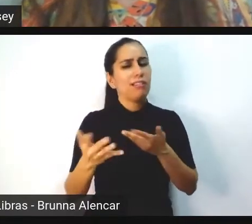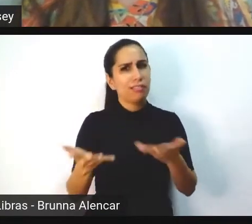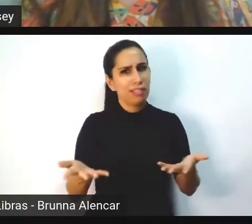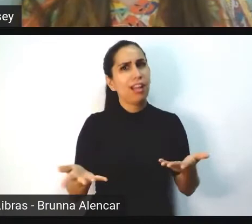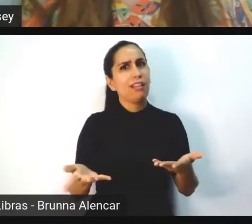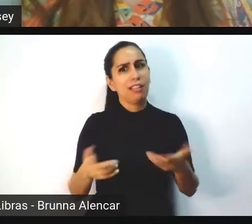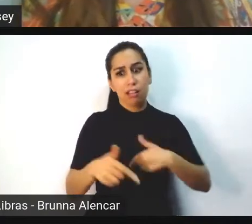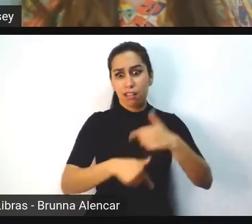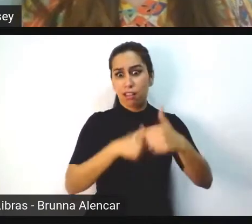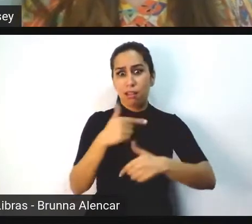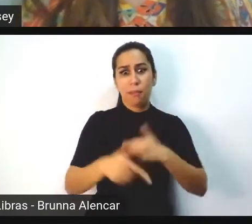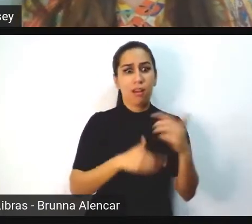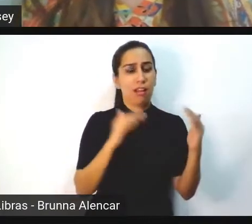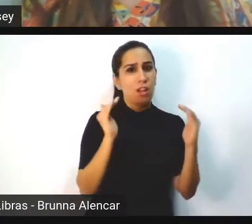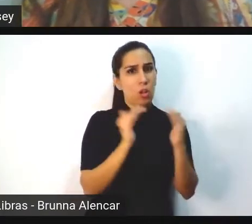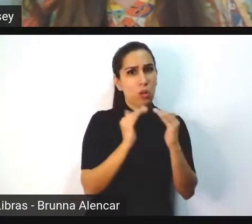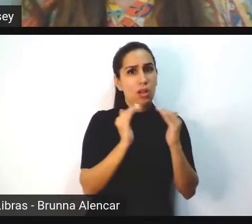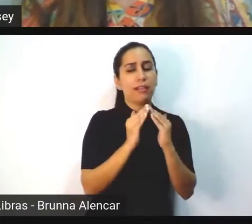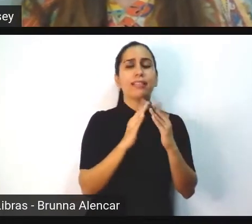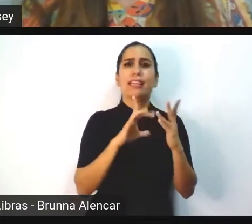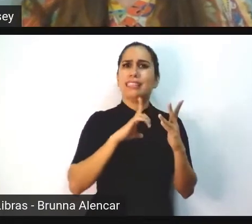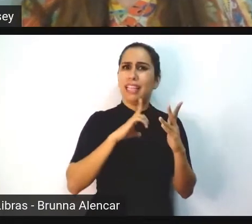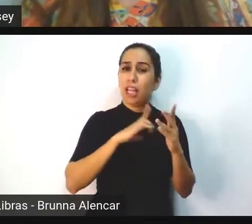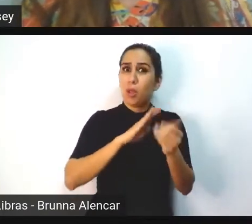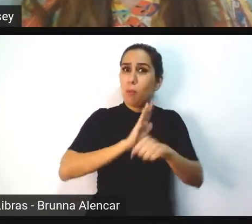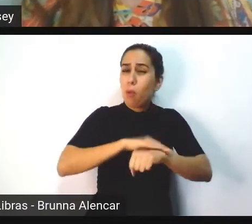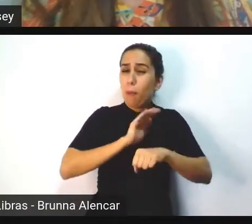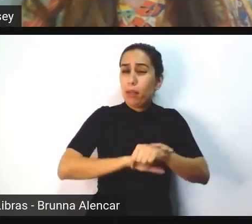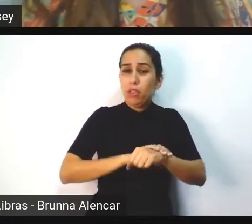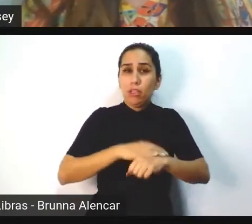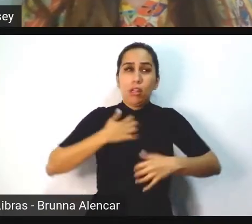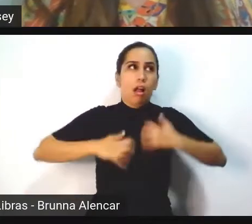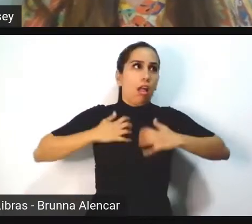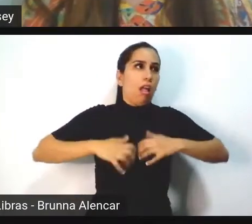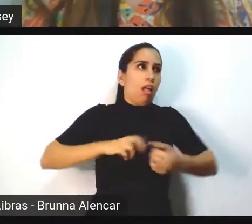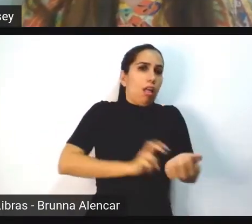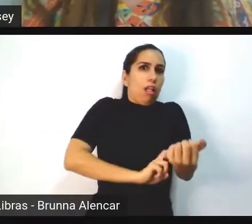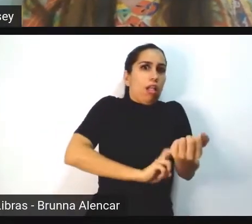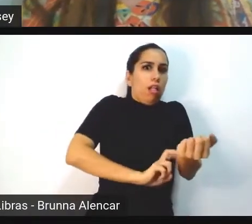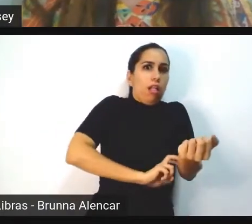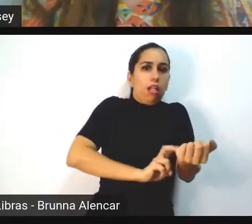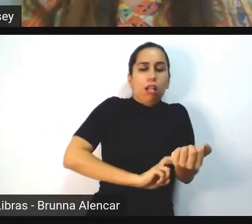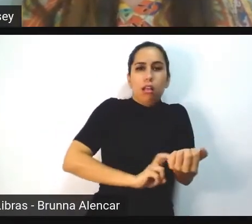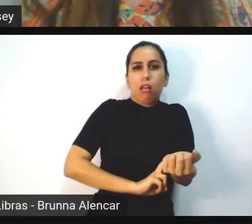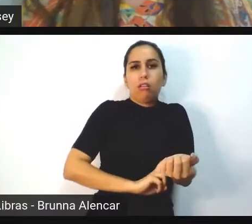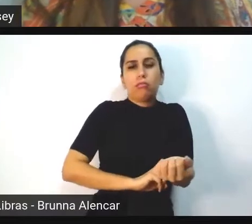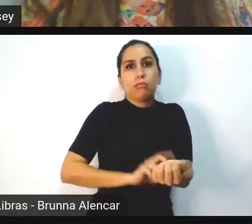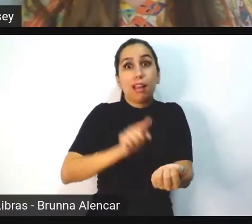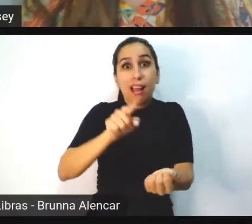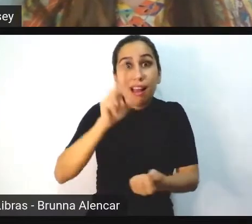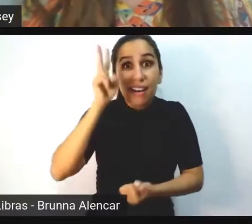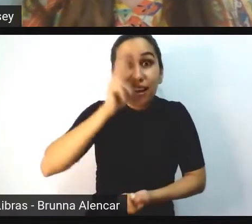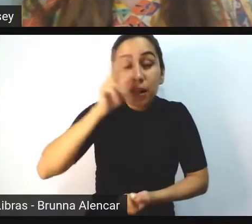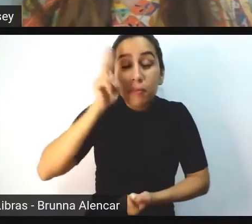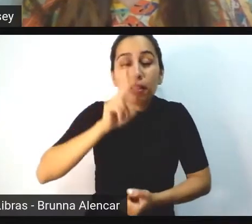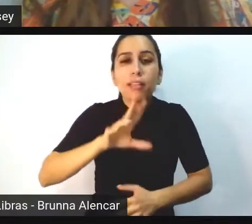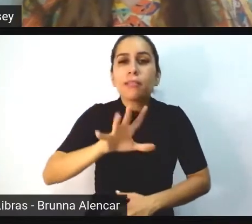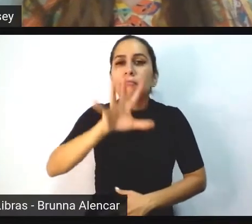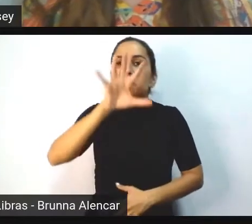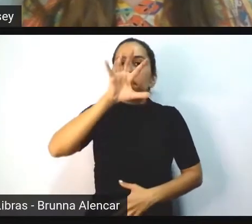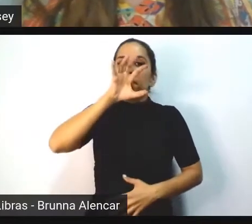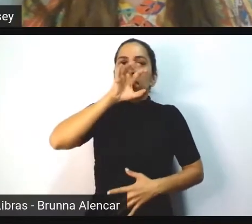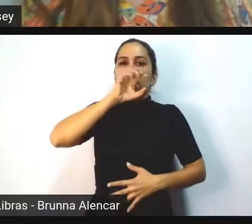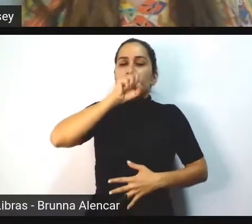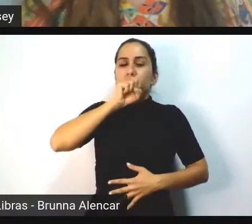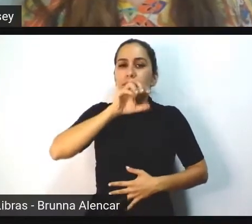que o trabalho tem situações estressantes. Lembrar sempre da questão da respiração abdominal. O diafragma é